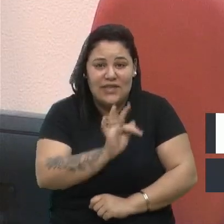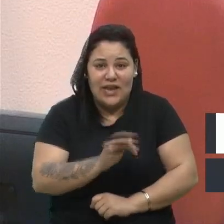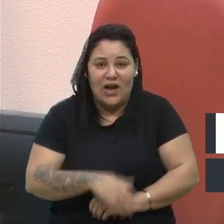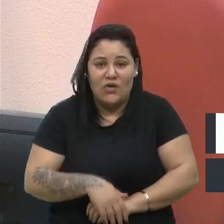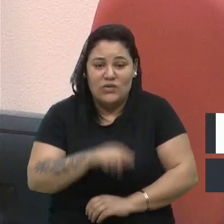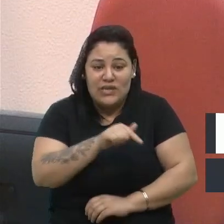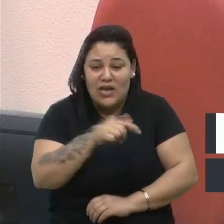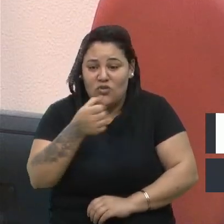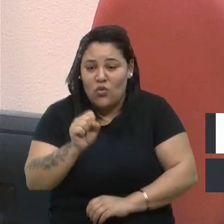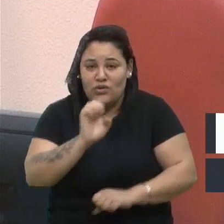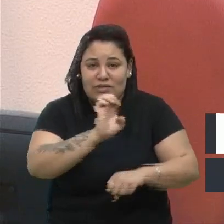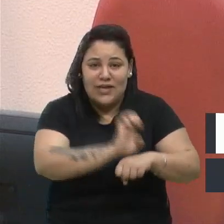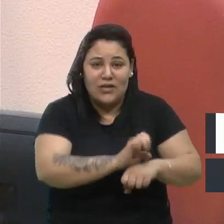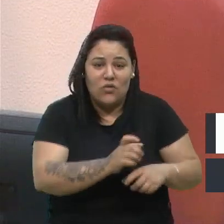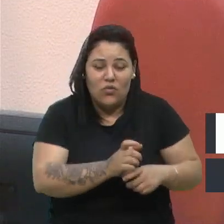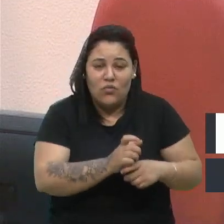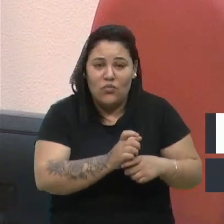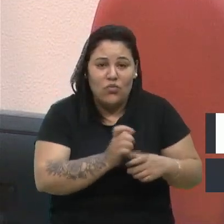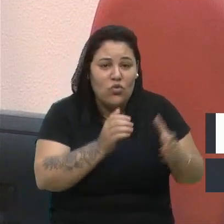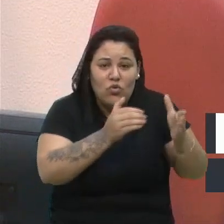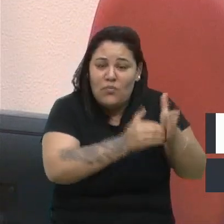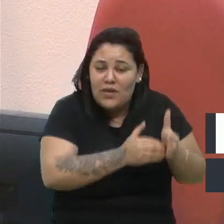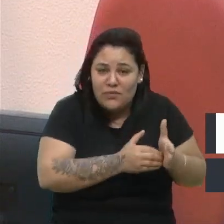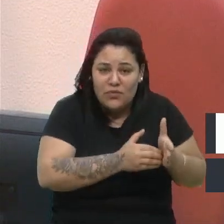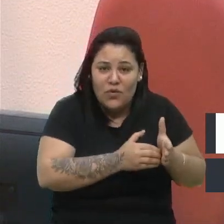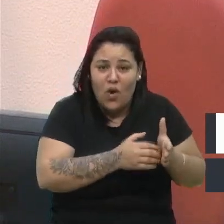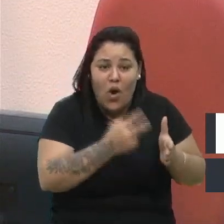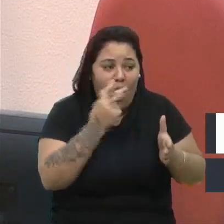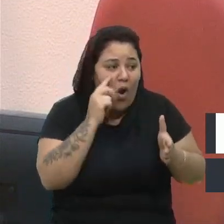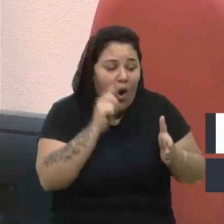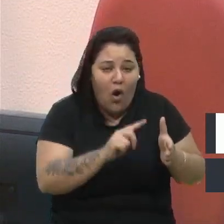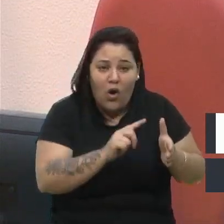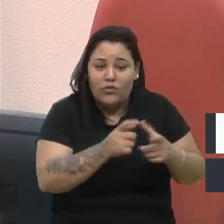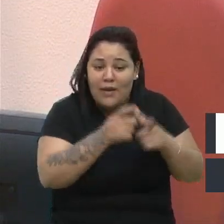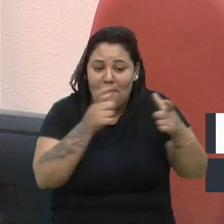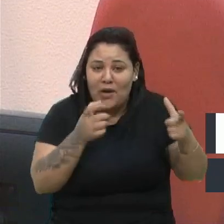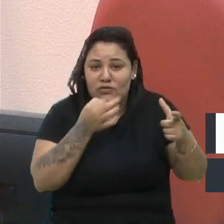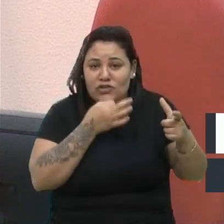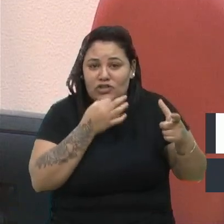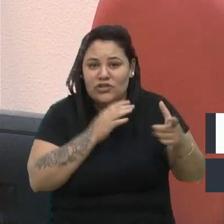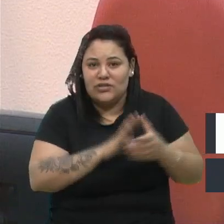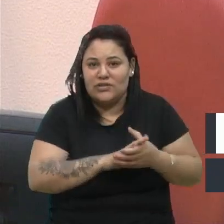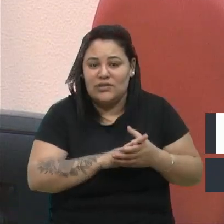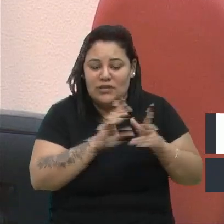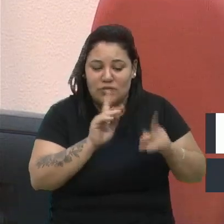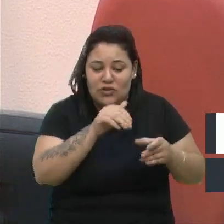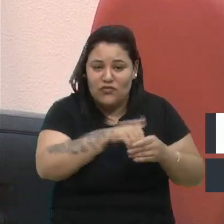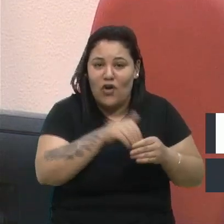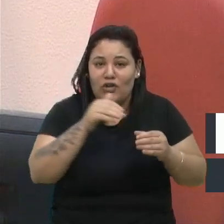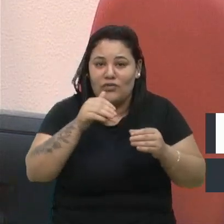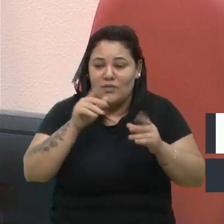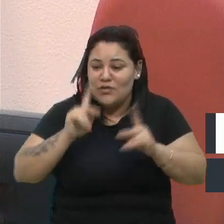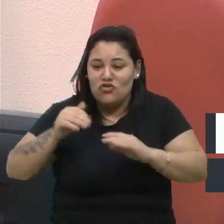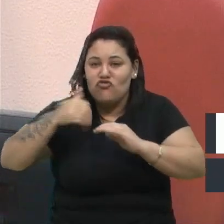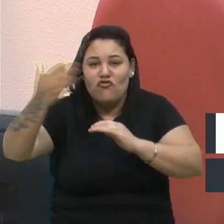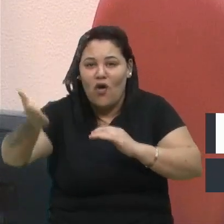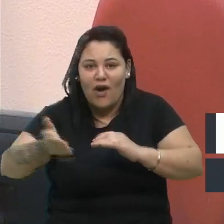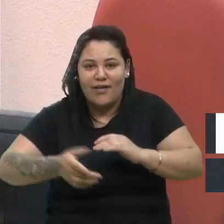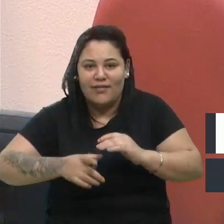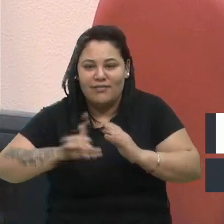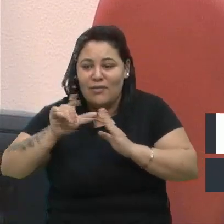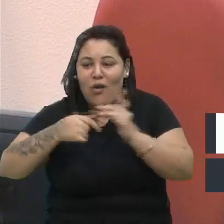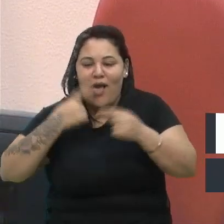no mínimo, pelo tamanho da cidade. Aí as pessoas votam fora, depois reclamam. Então, como eu disse, a casa ela é